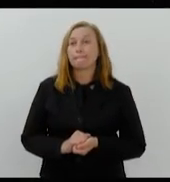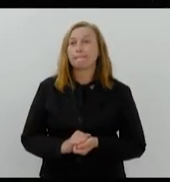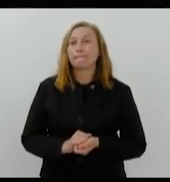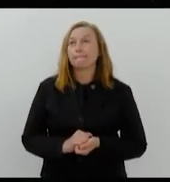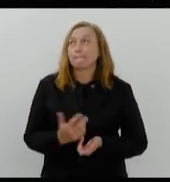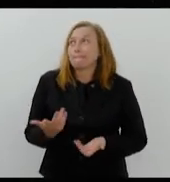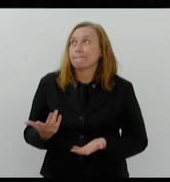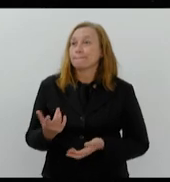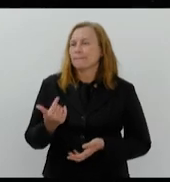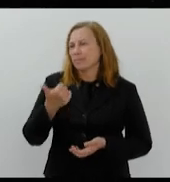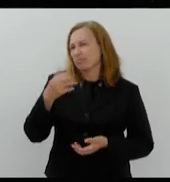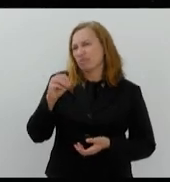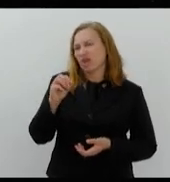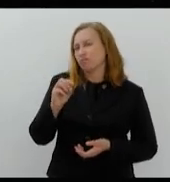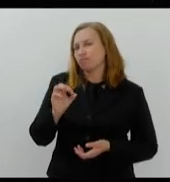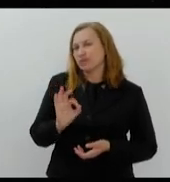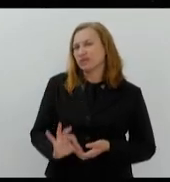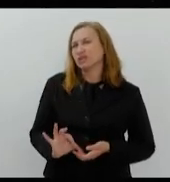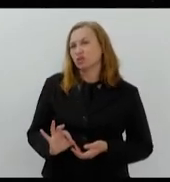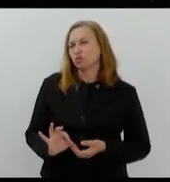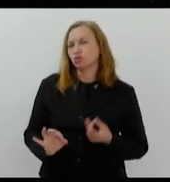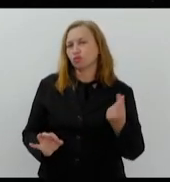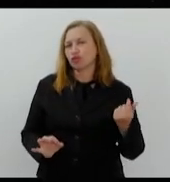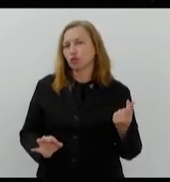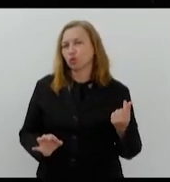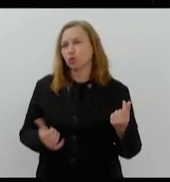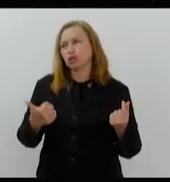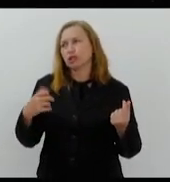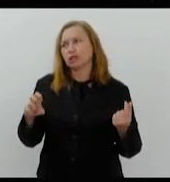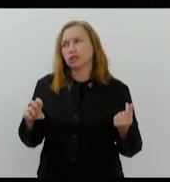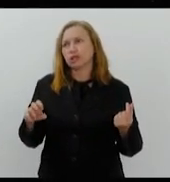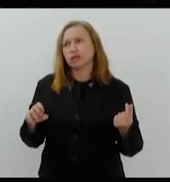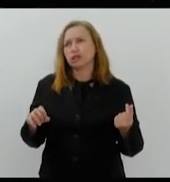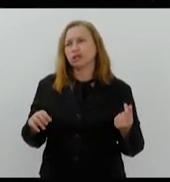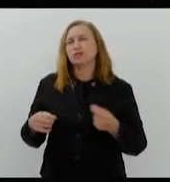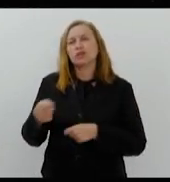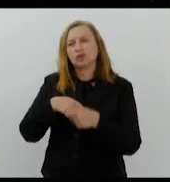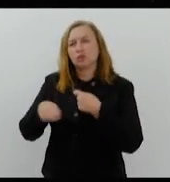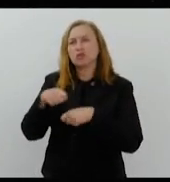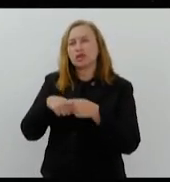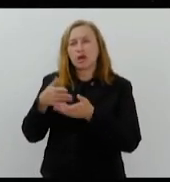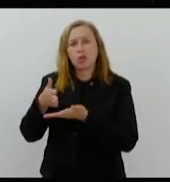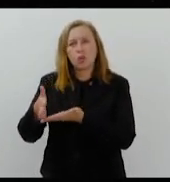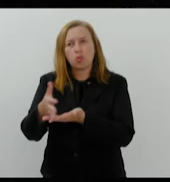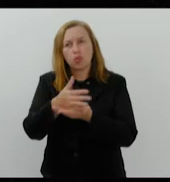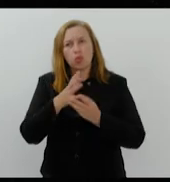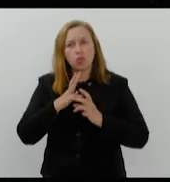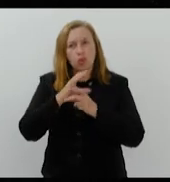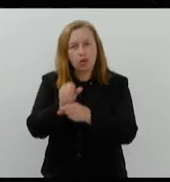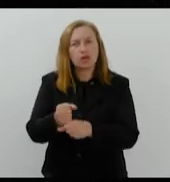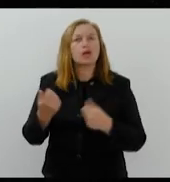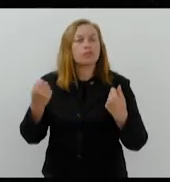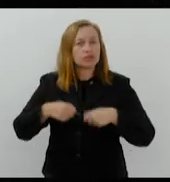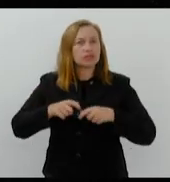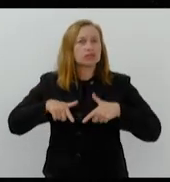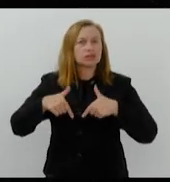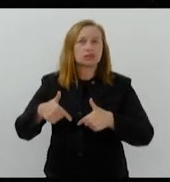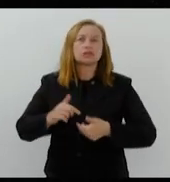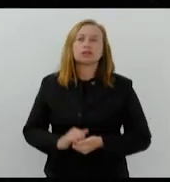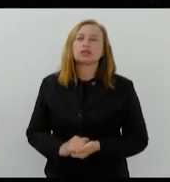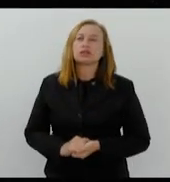lá, 10% do seu valor, 15%. É um valor a se negociar e se calcular, mas precisa securitizar.